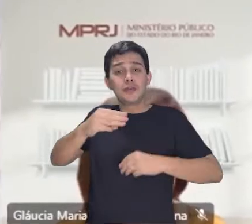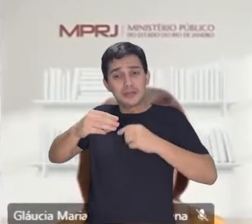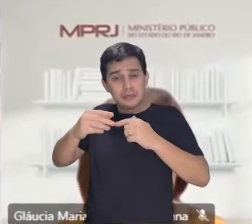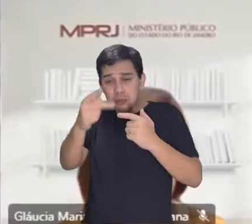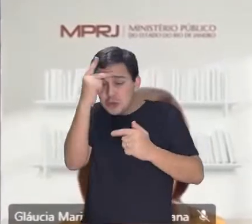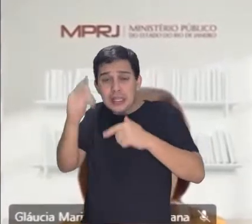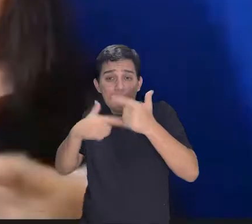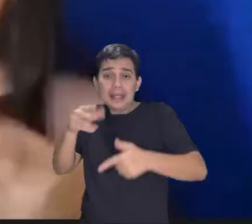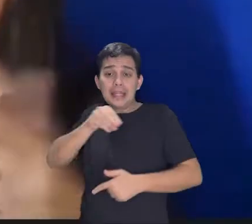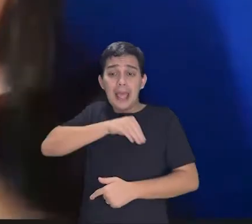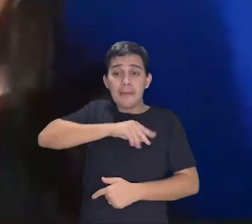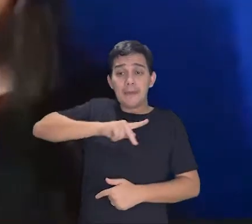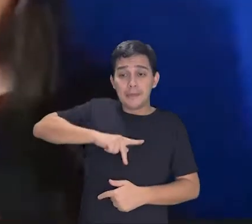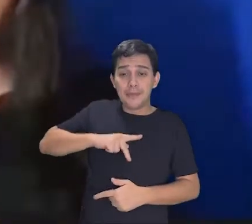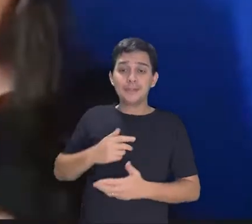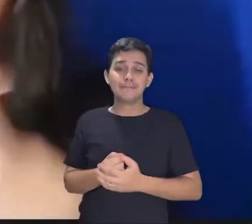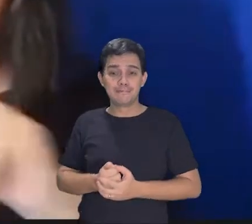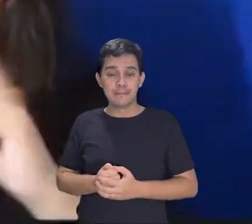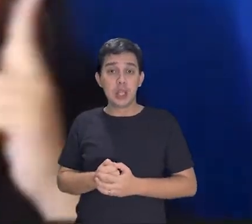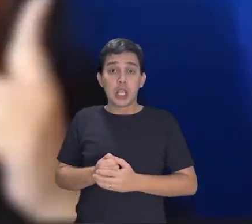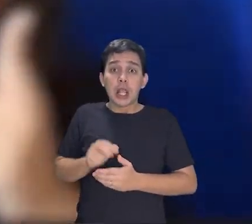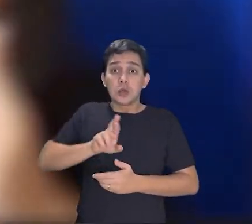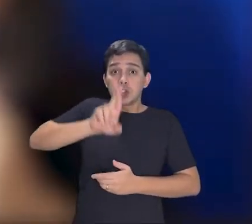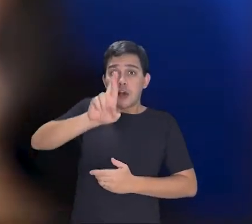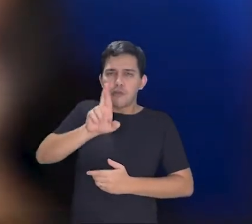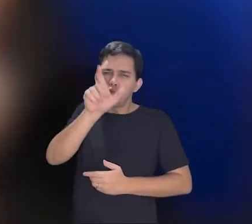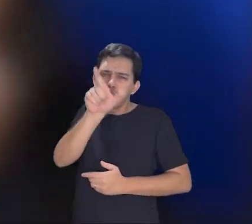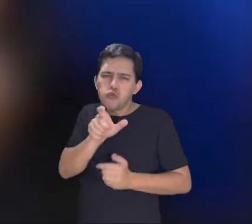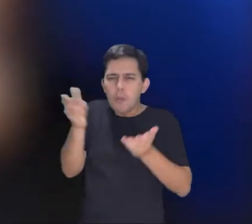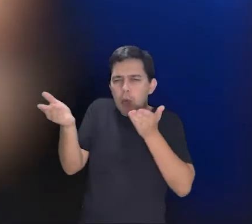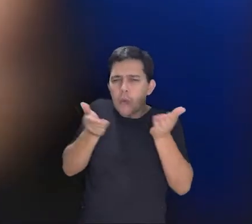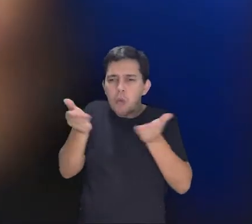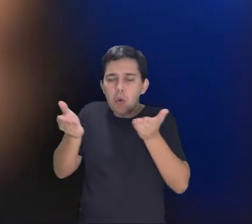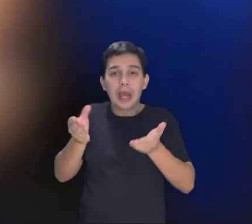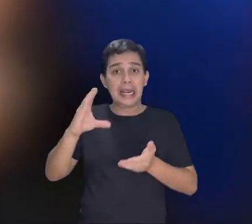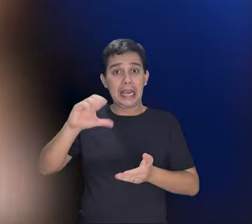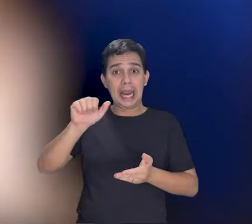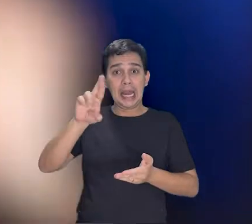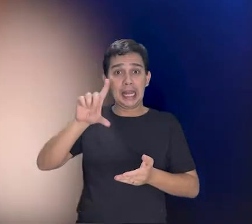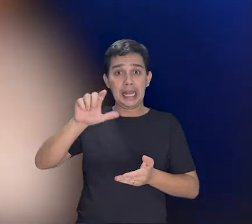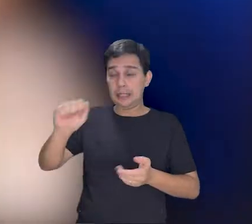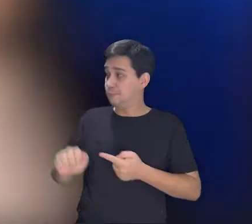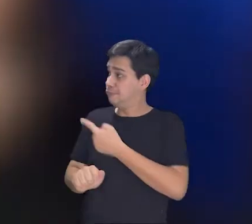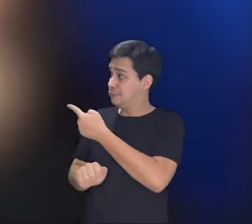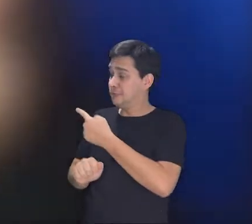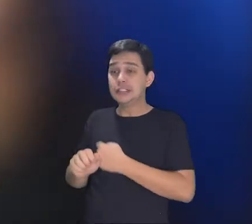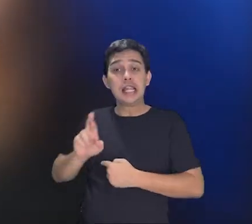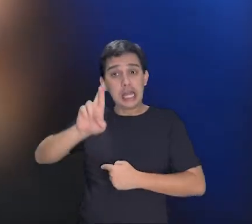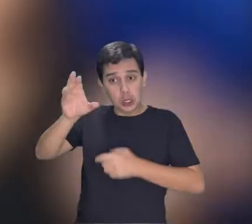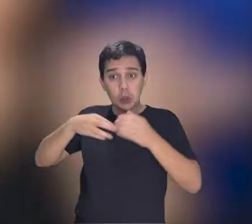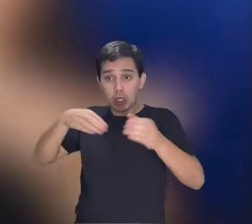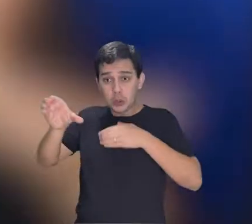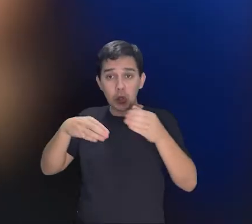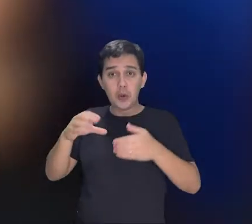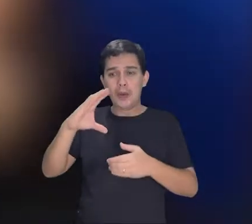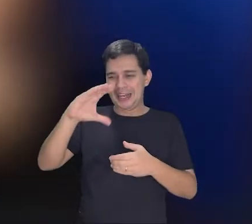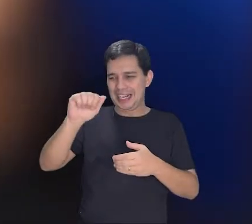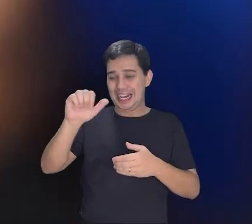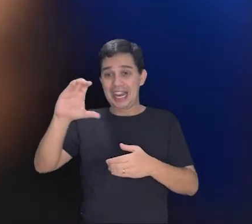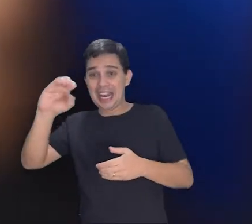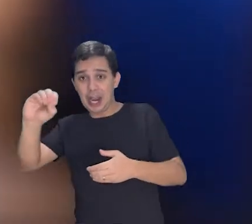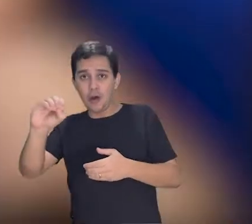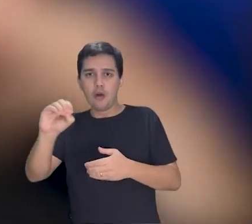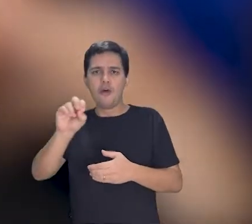outras autoridades. Mediado pela Procuradora de Justiça Carla Araújo, coordenadora do CAU Violência Doméstica e Familiar